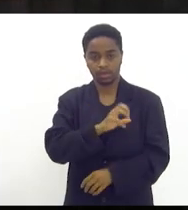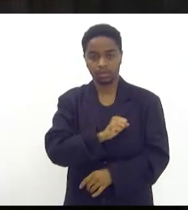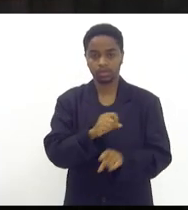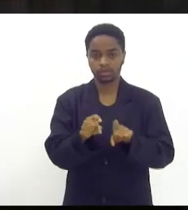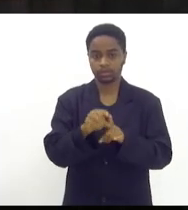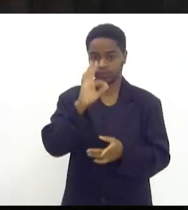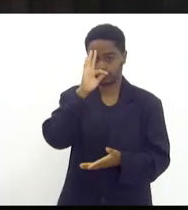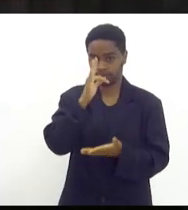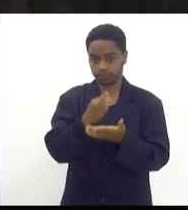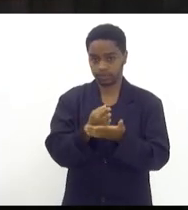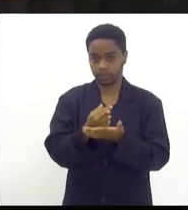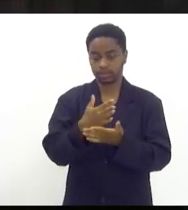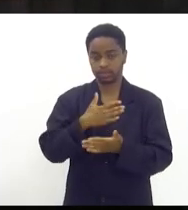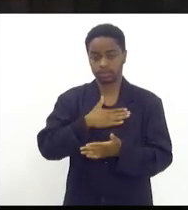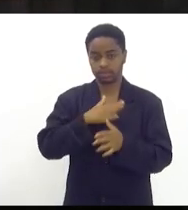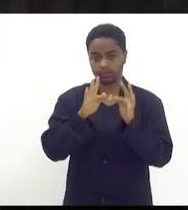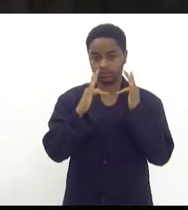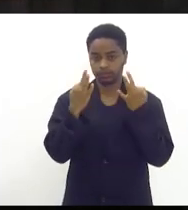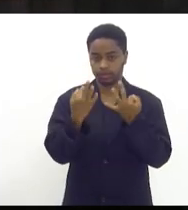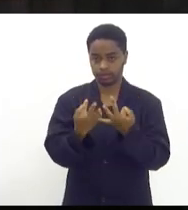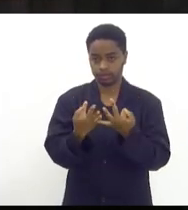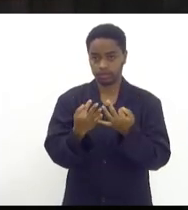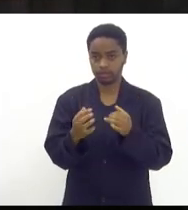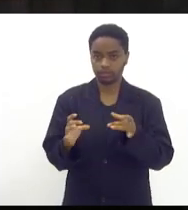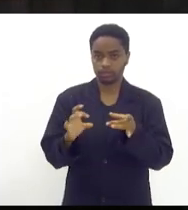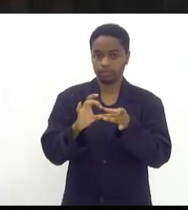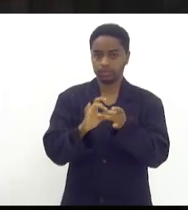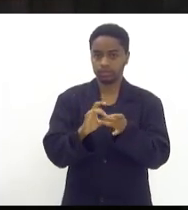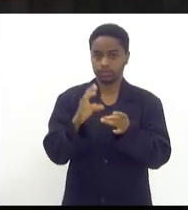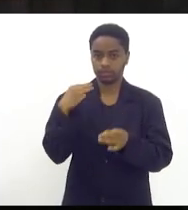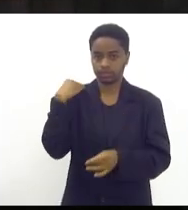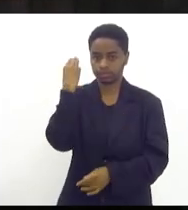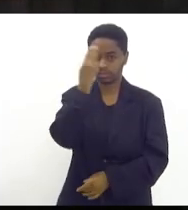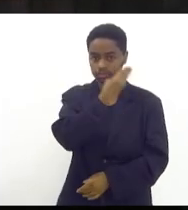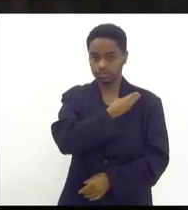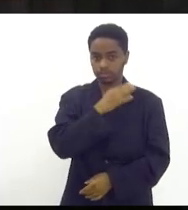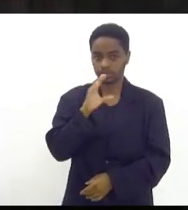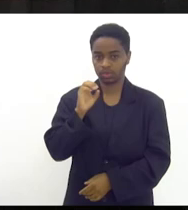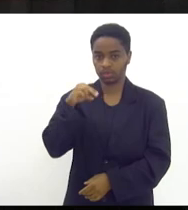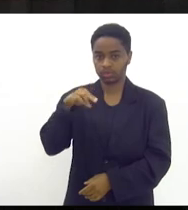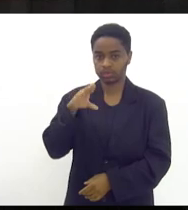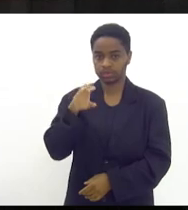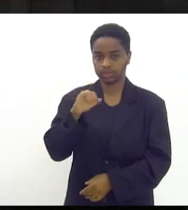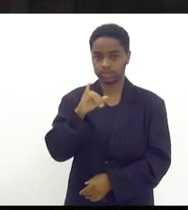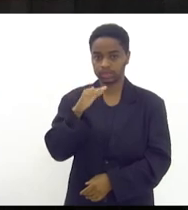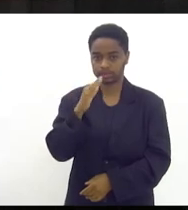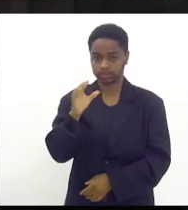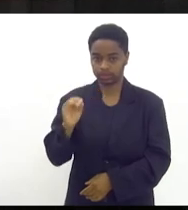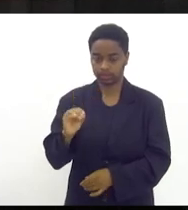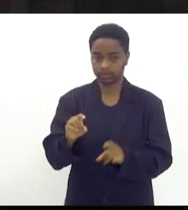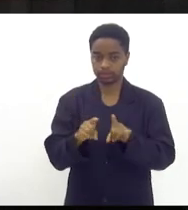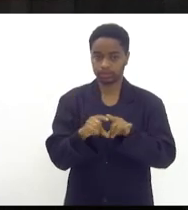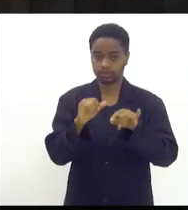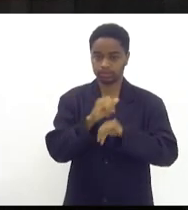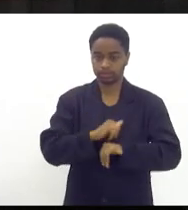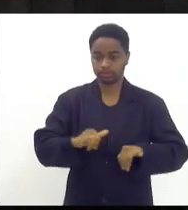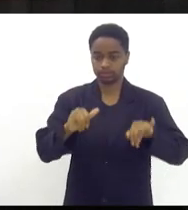da minha família, a família Machado, com Nossa Senhora da Conceição. Dizer que